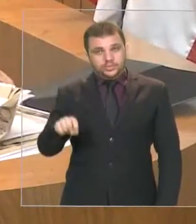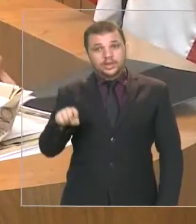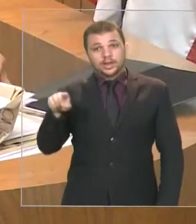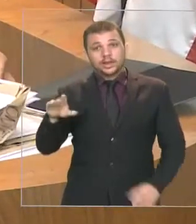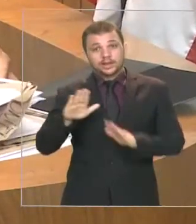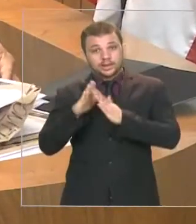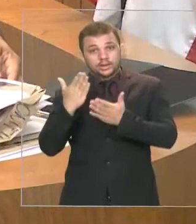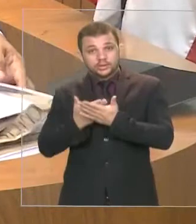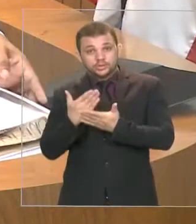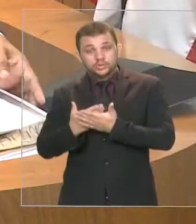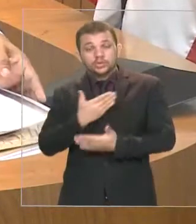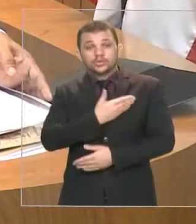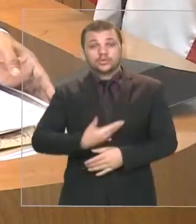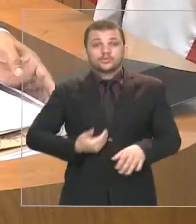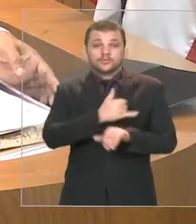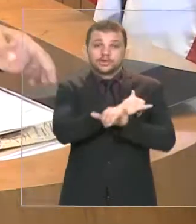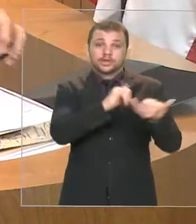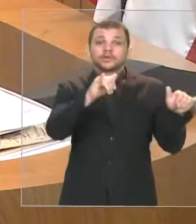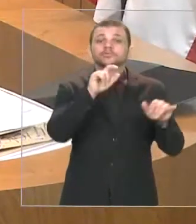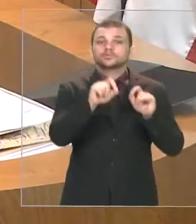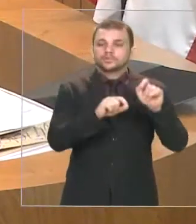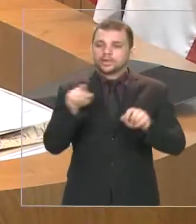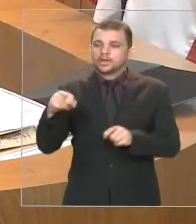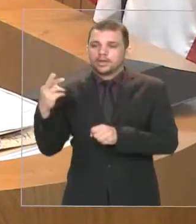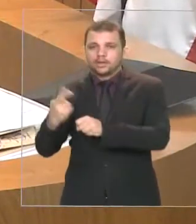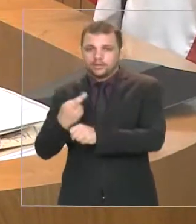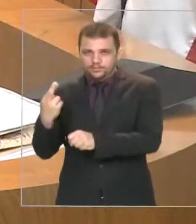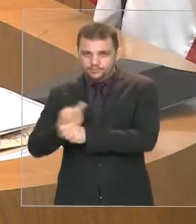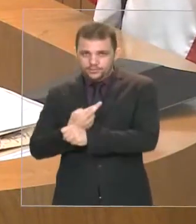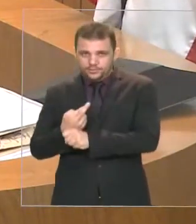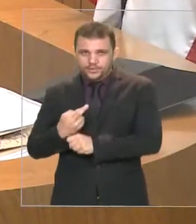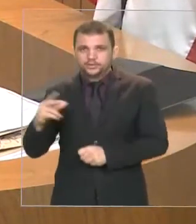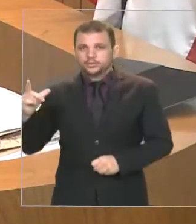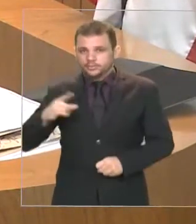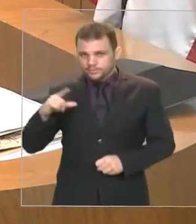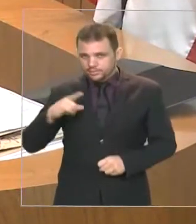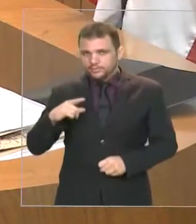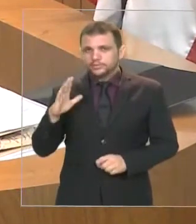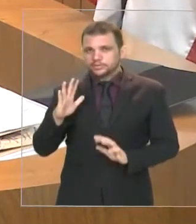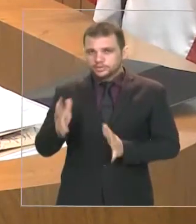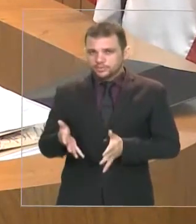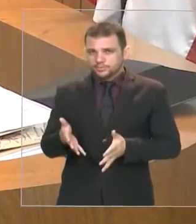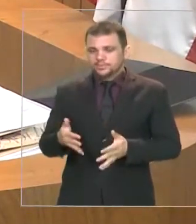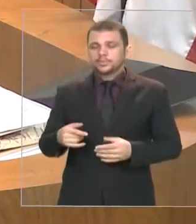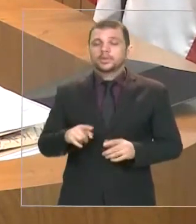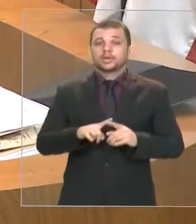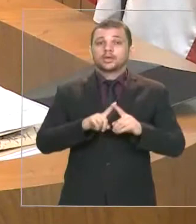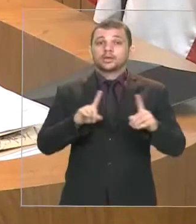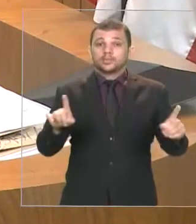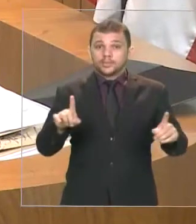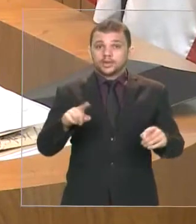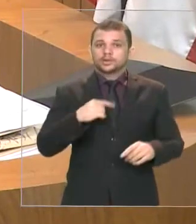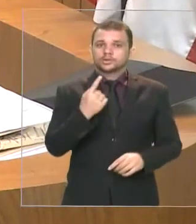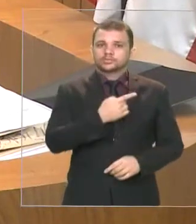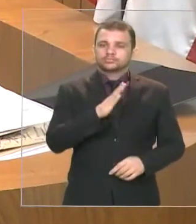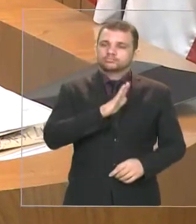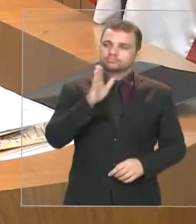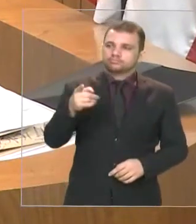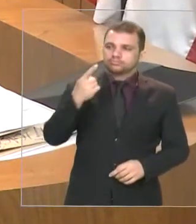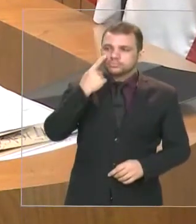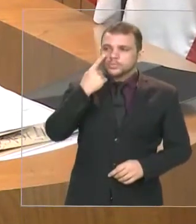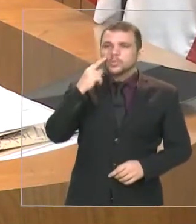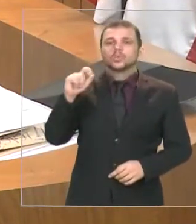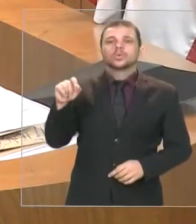que sofreu uma intervenção, mas nós constatamos que a escola só teve o seu